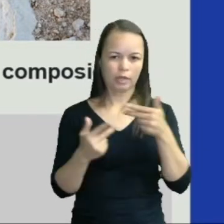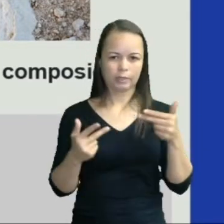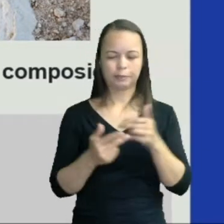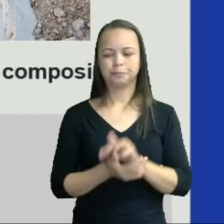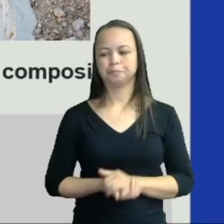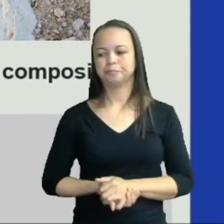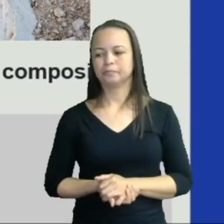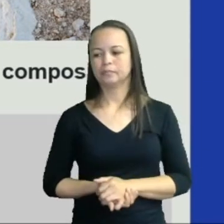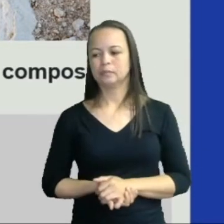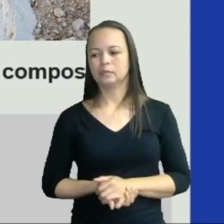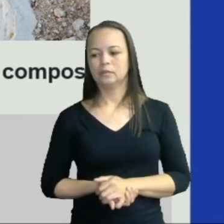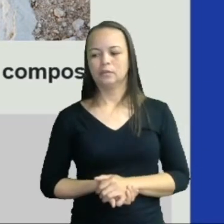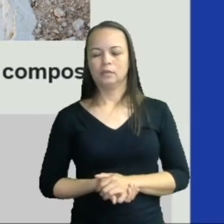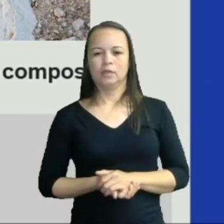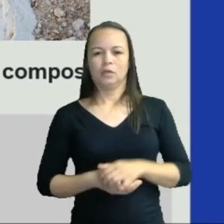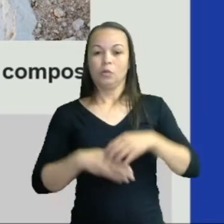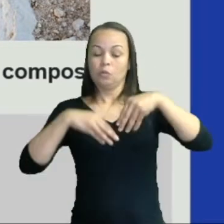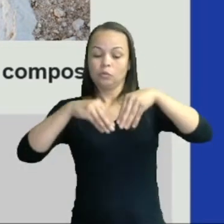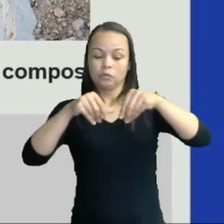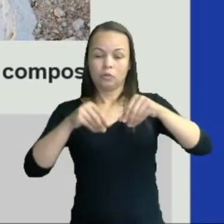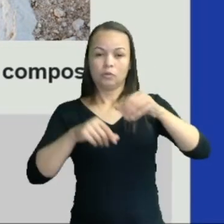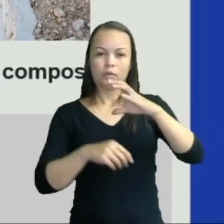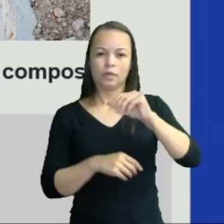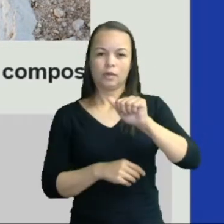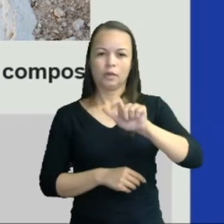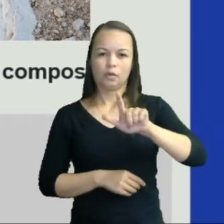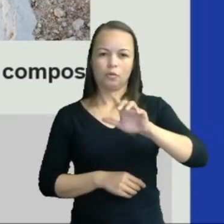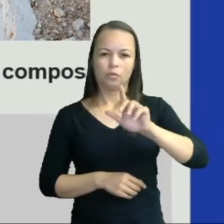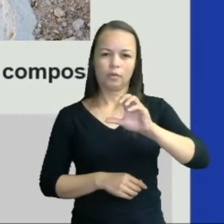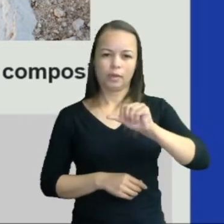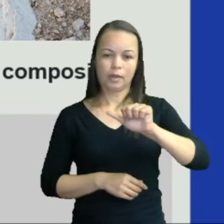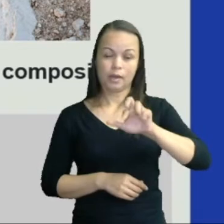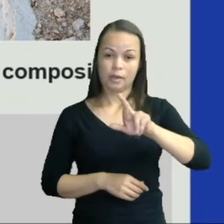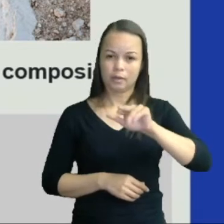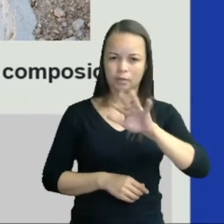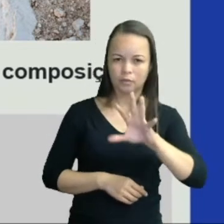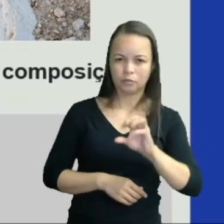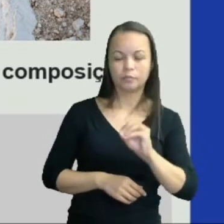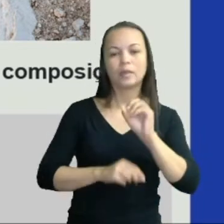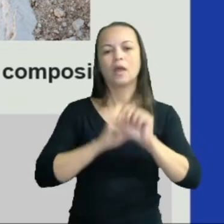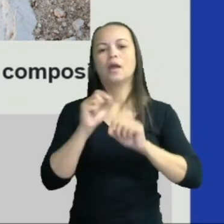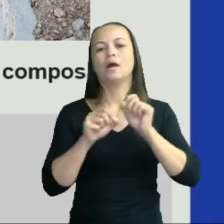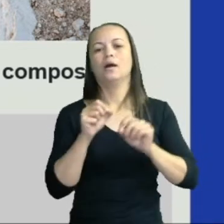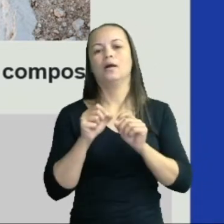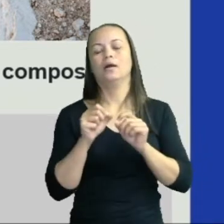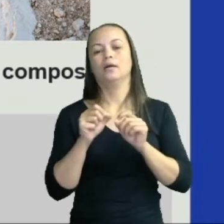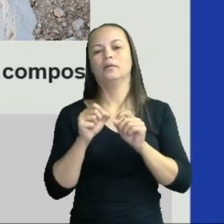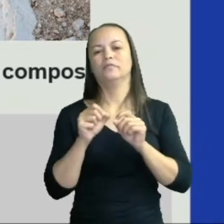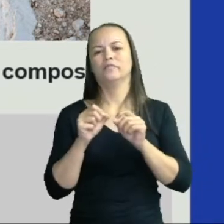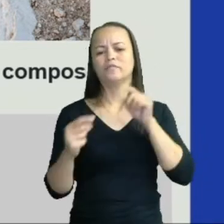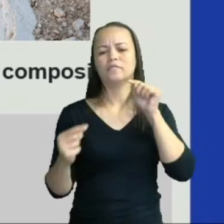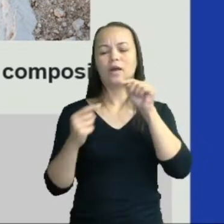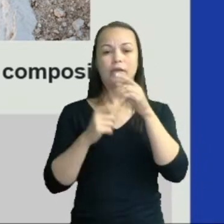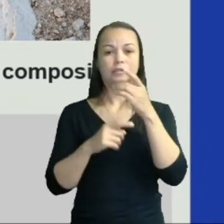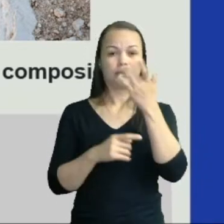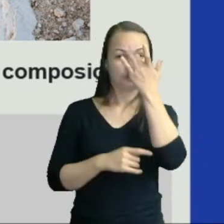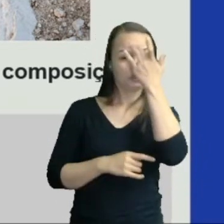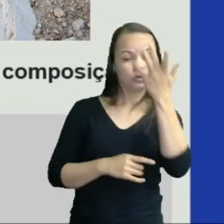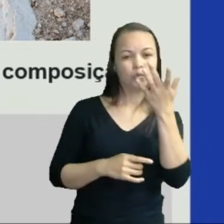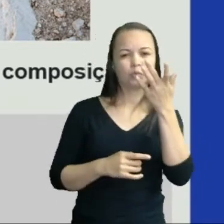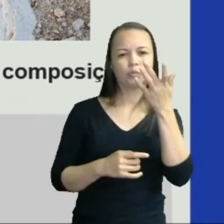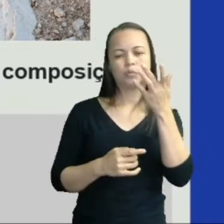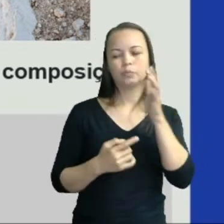O solo calcário. O solo calcário é de fácil identificação, pois ele